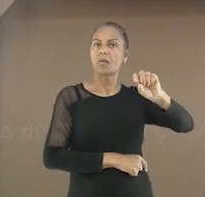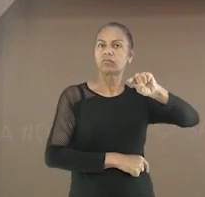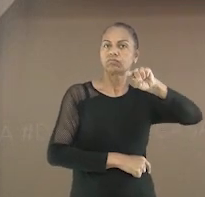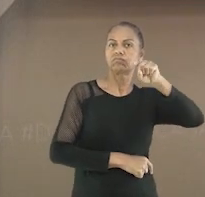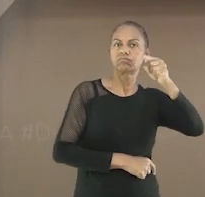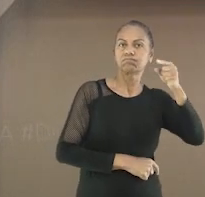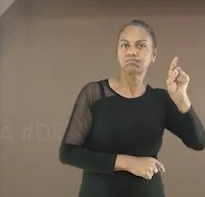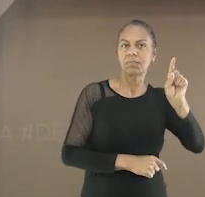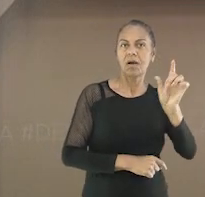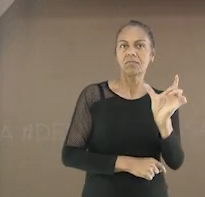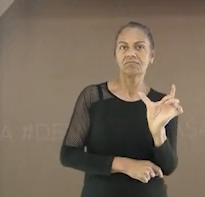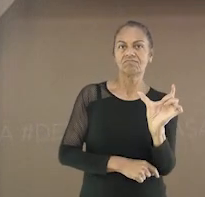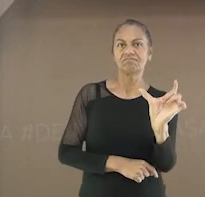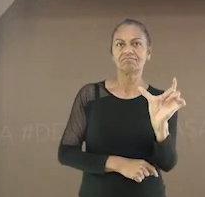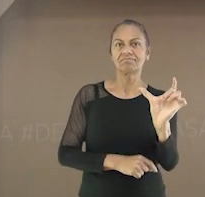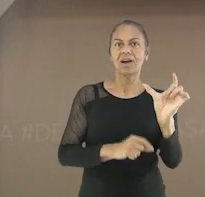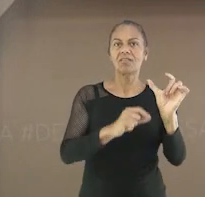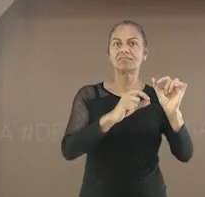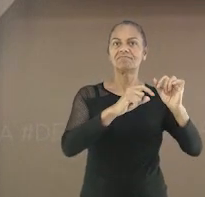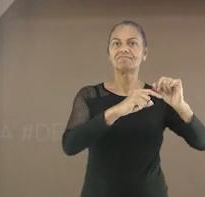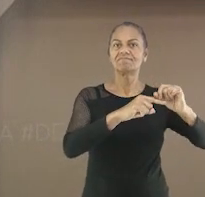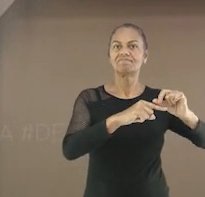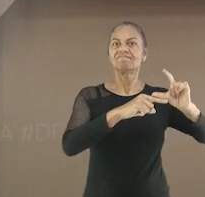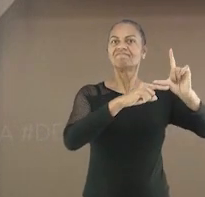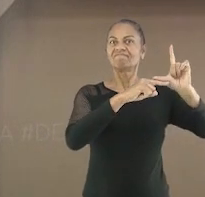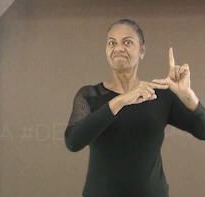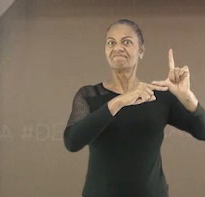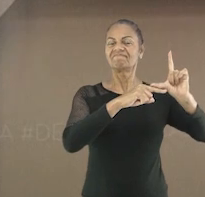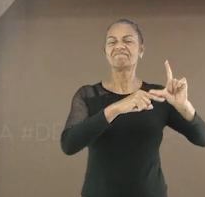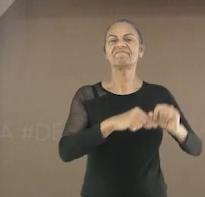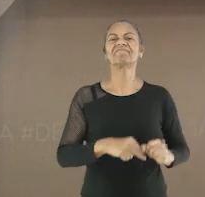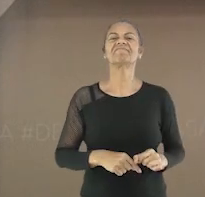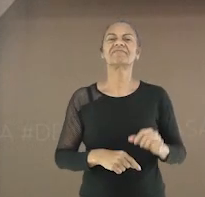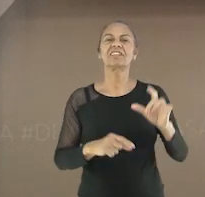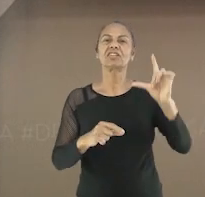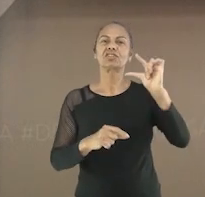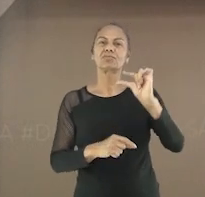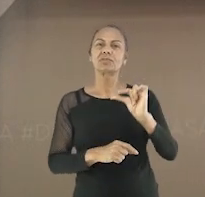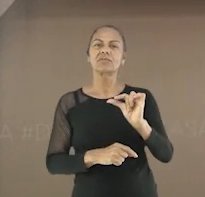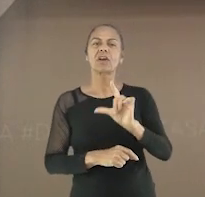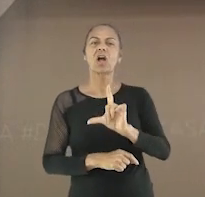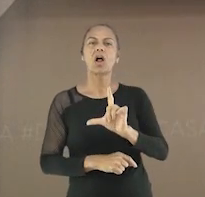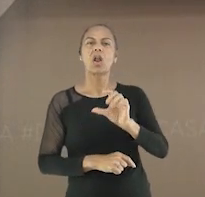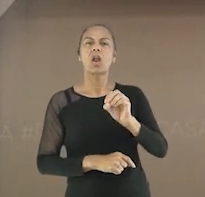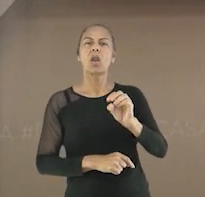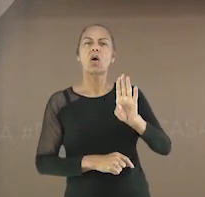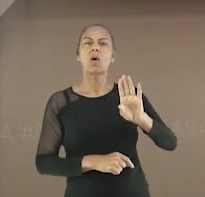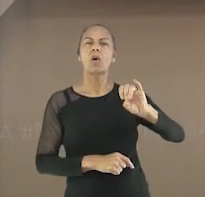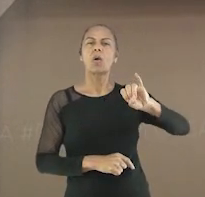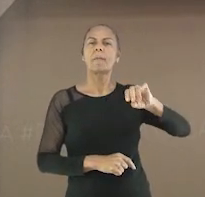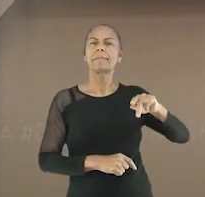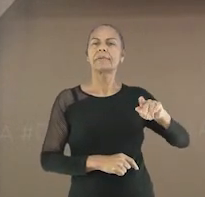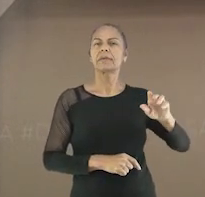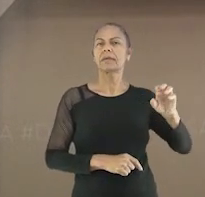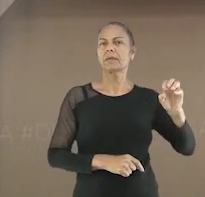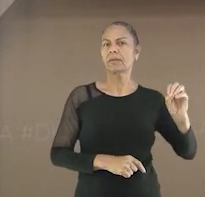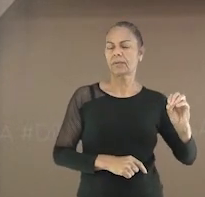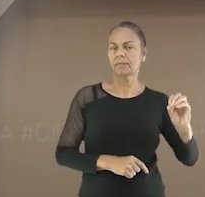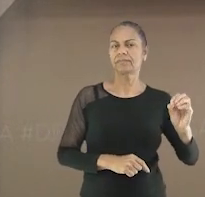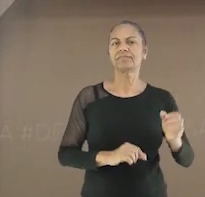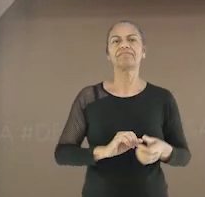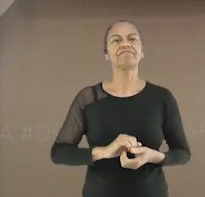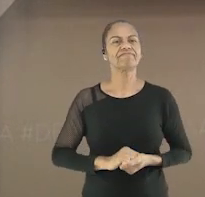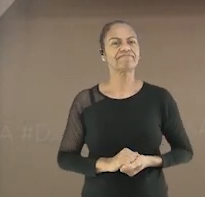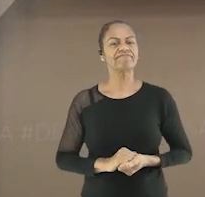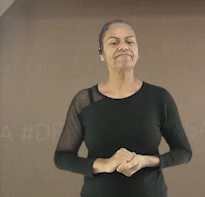lobão e no diminutivo fica lobinho. E a palavra carro? Como que fica aí